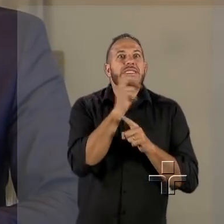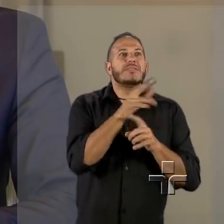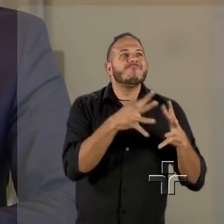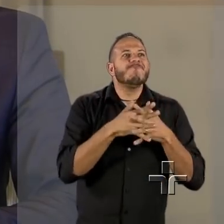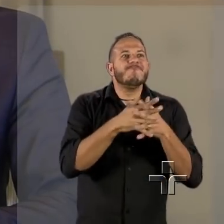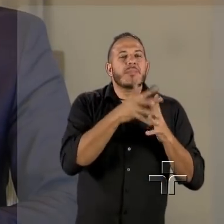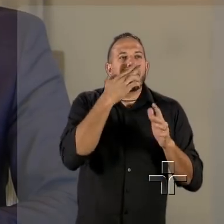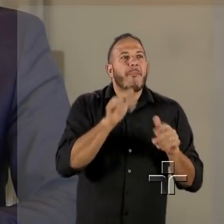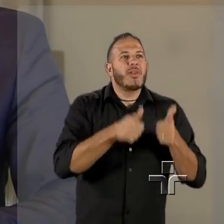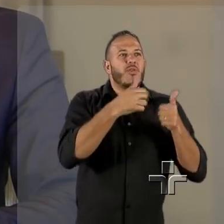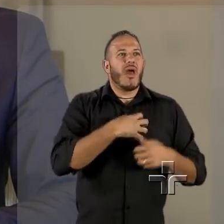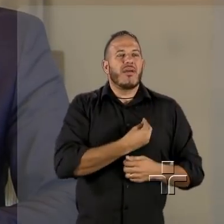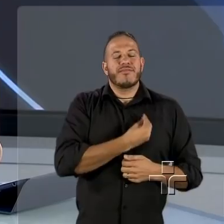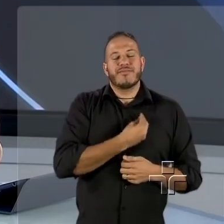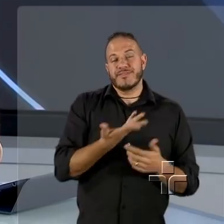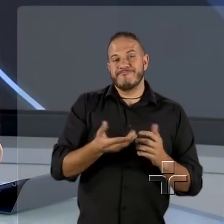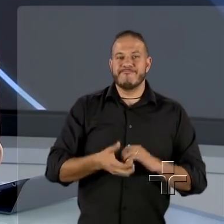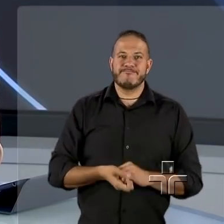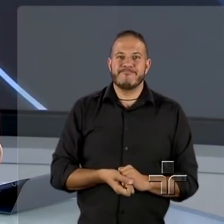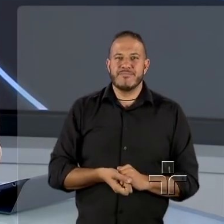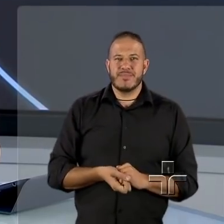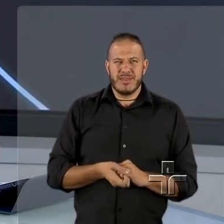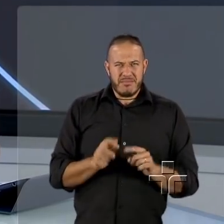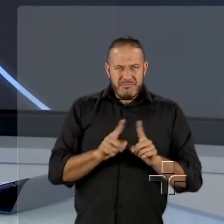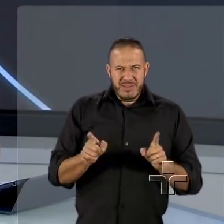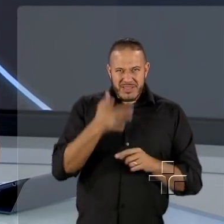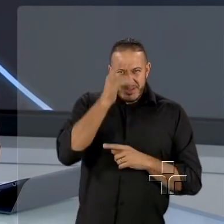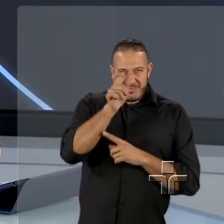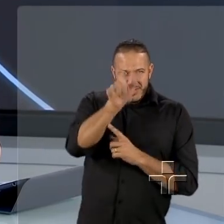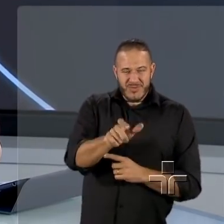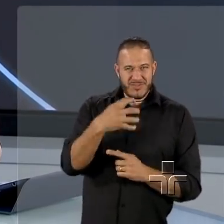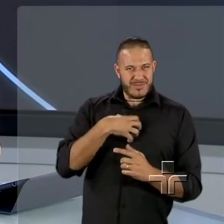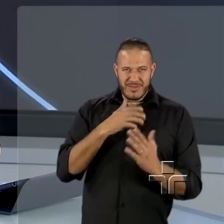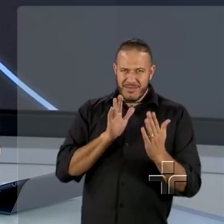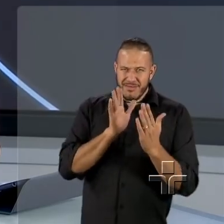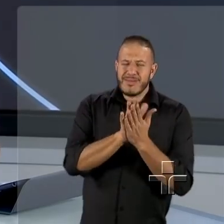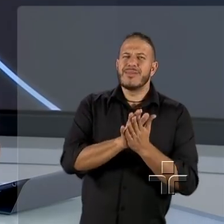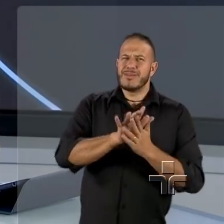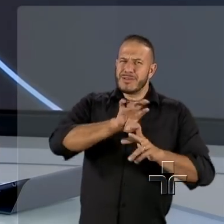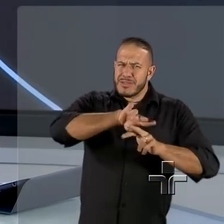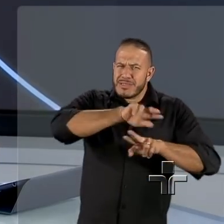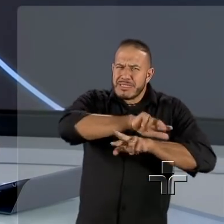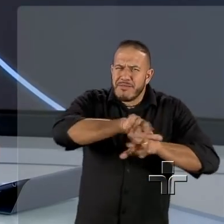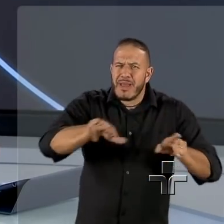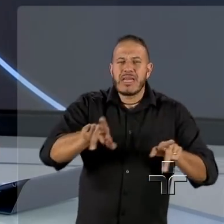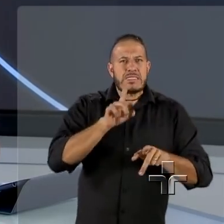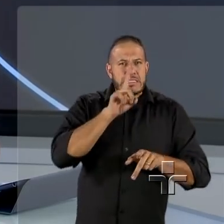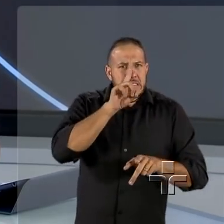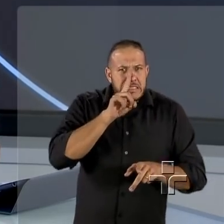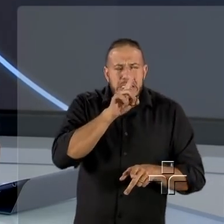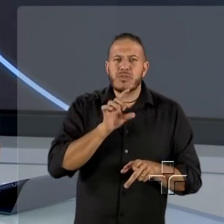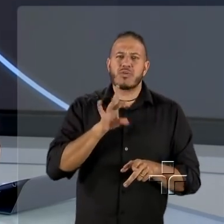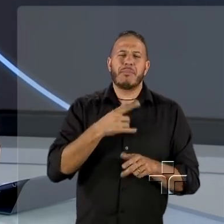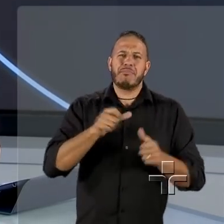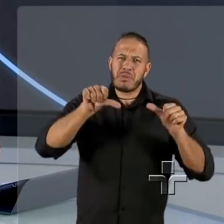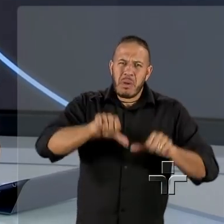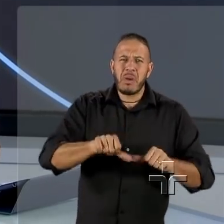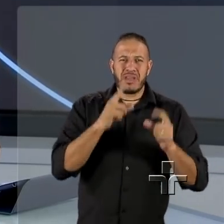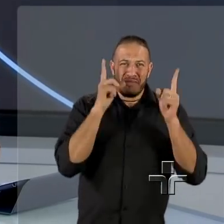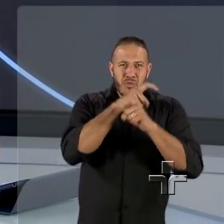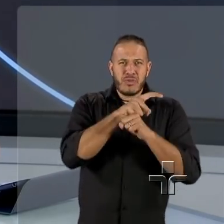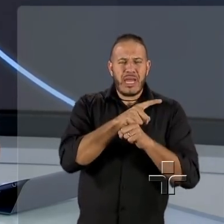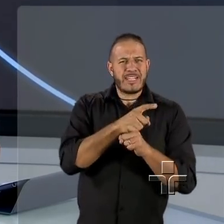alertou: o decreto é limitado. Não importa o que façamos, famílias ainda serão separadas. Desde que assumiu o